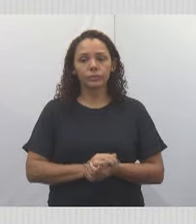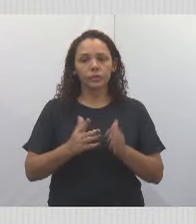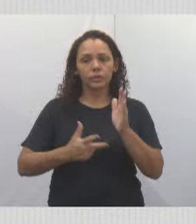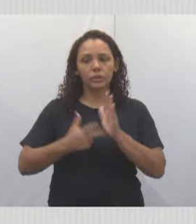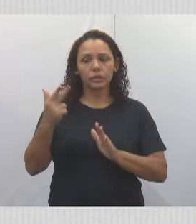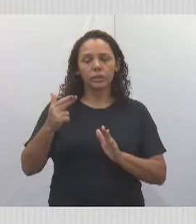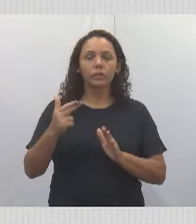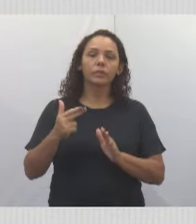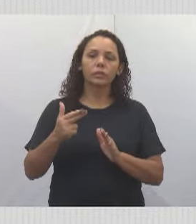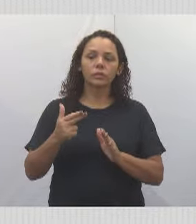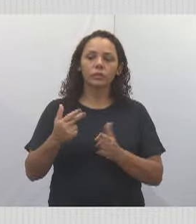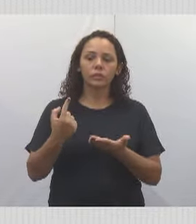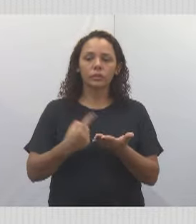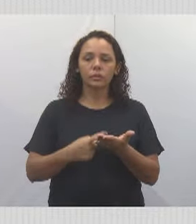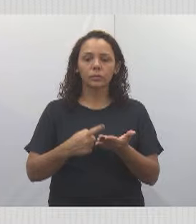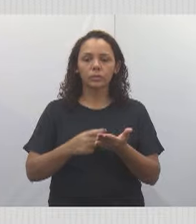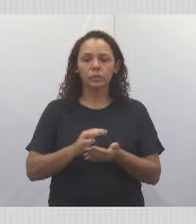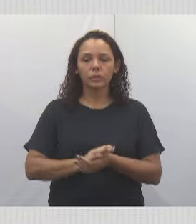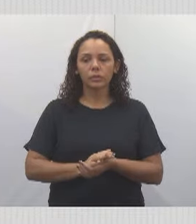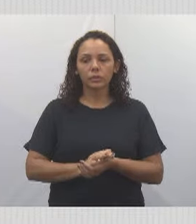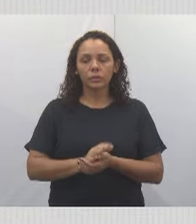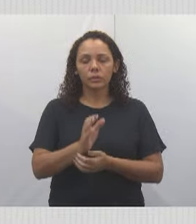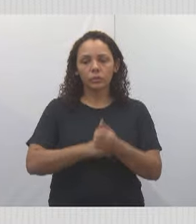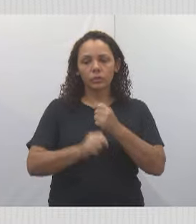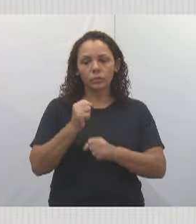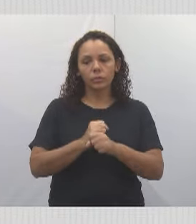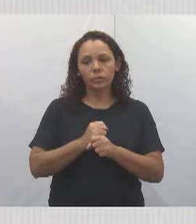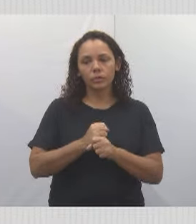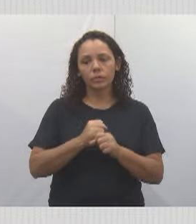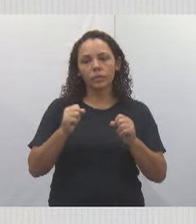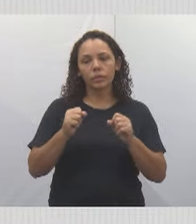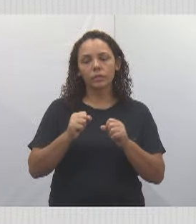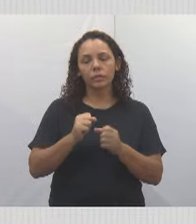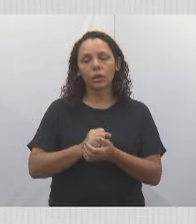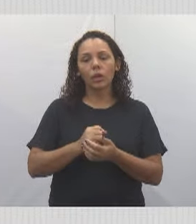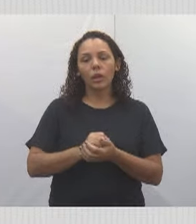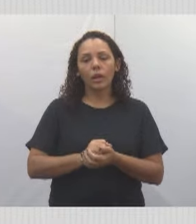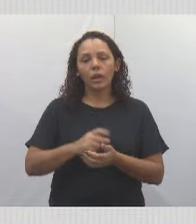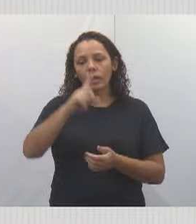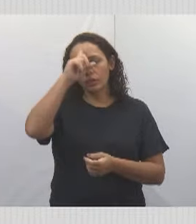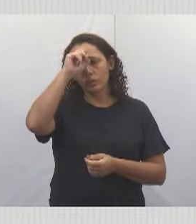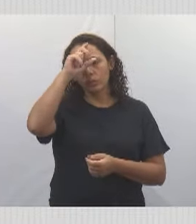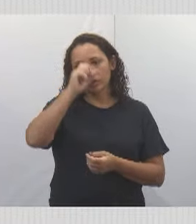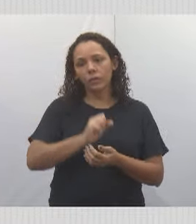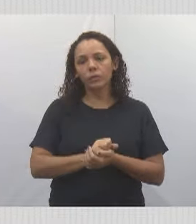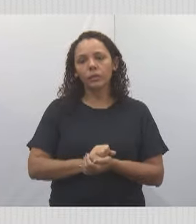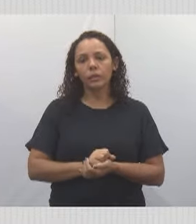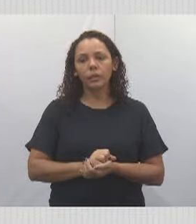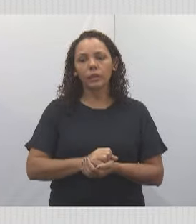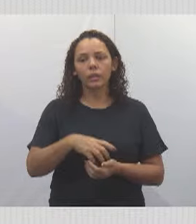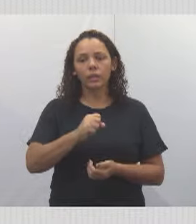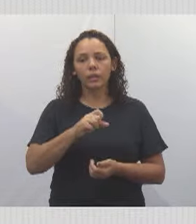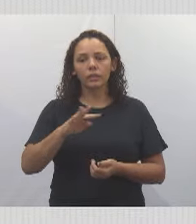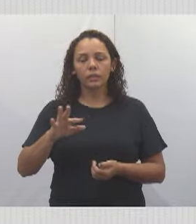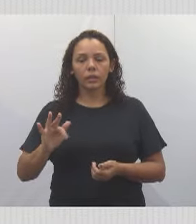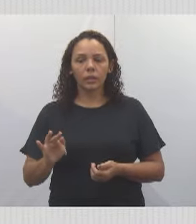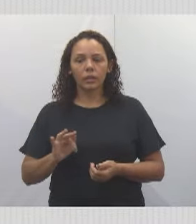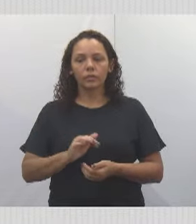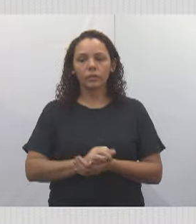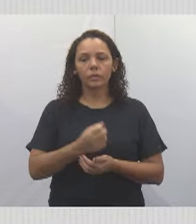Cirurgias eletivas no segundo quadrimestre, 2023. Hospital São Francisco, 293. Em